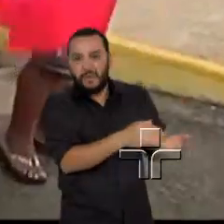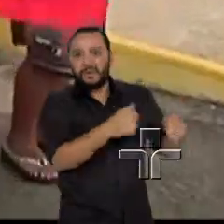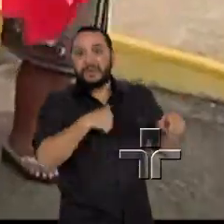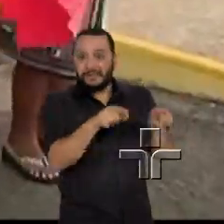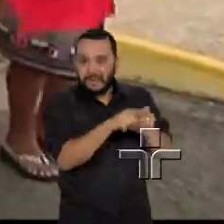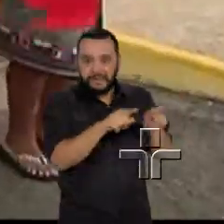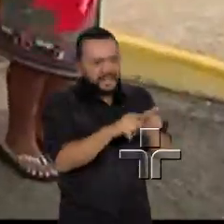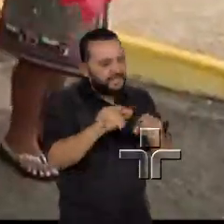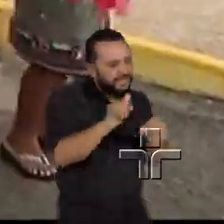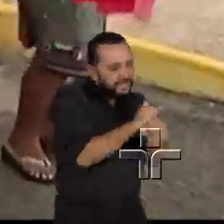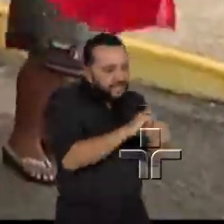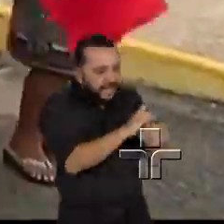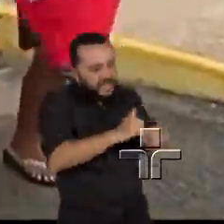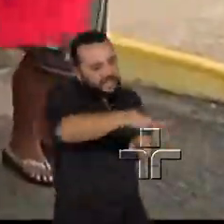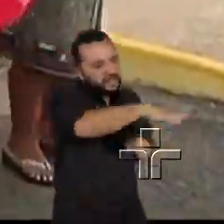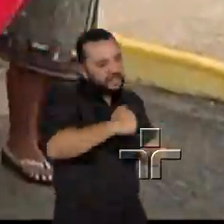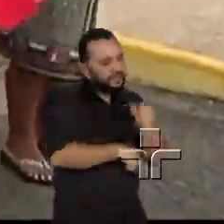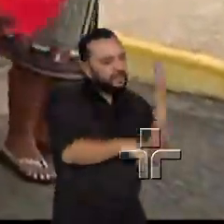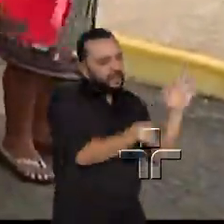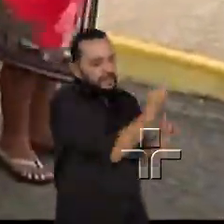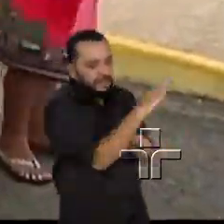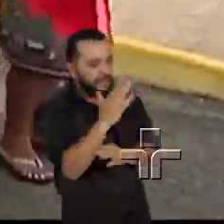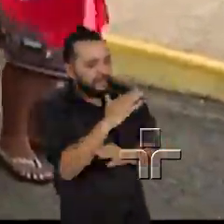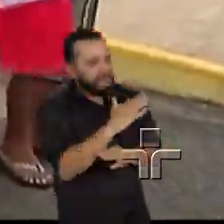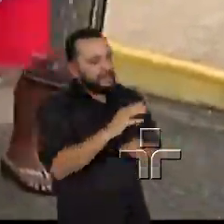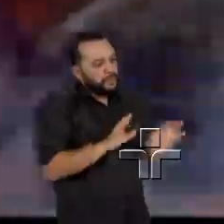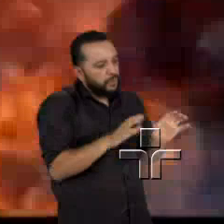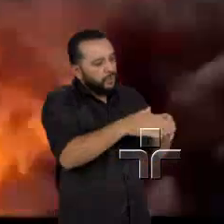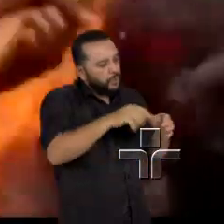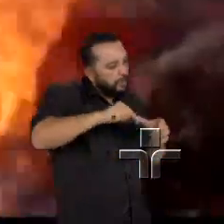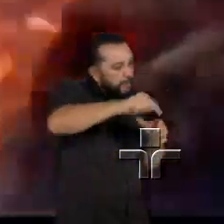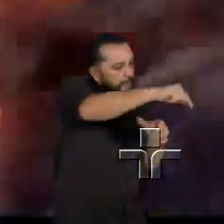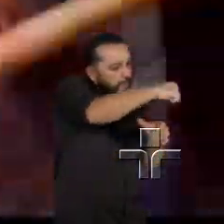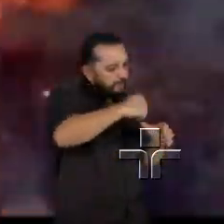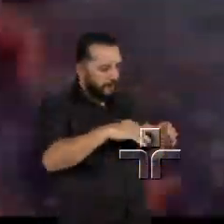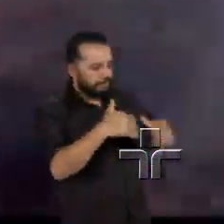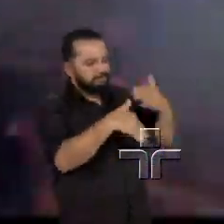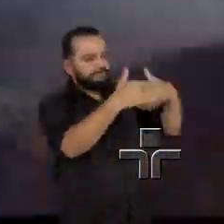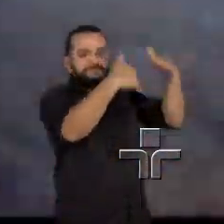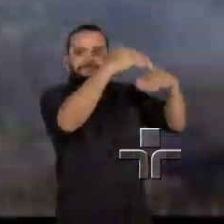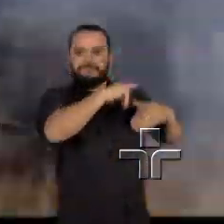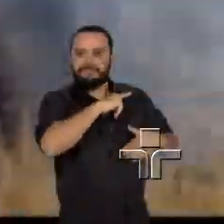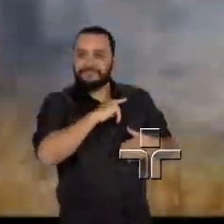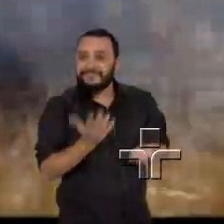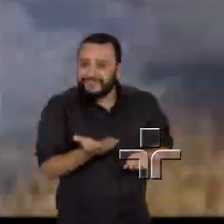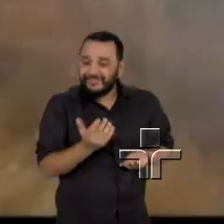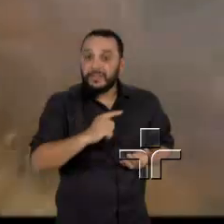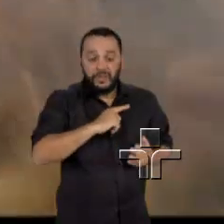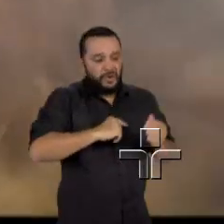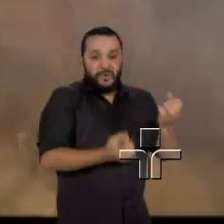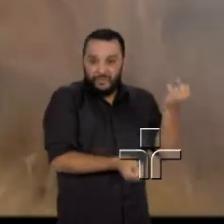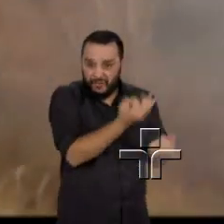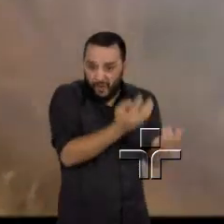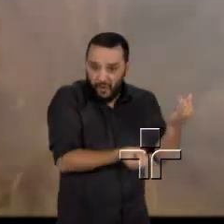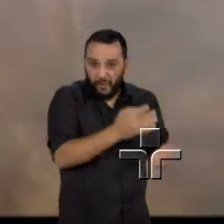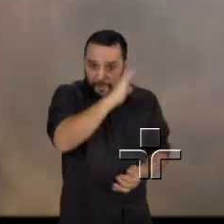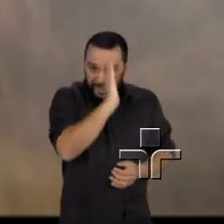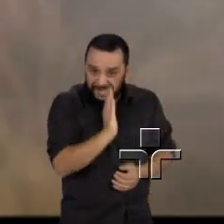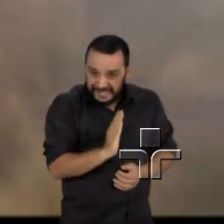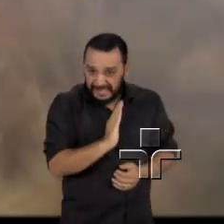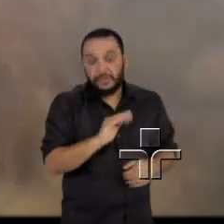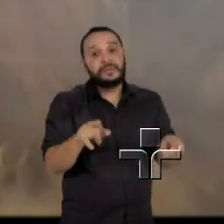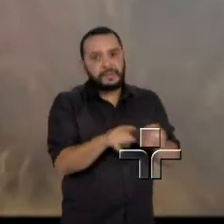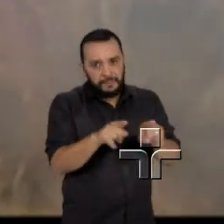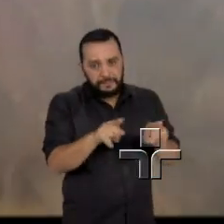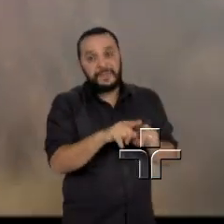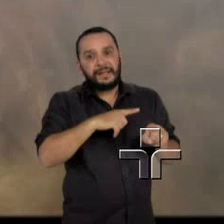e gerar progresso e desenvolvimento para as comunidades. Os incêndios, que não se limitaram ao Brasil, atingiram pelo menos